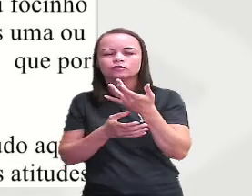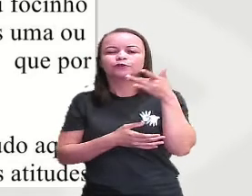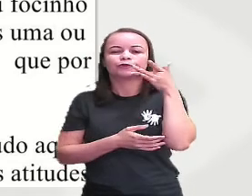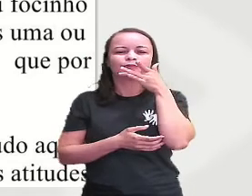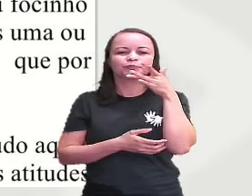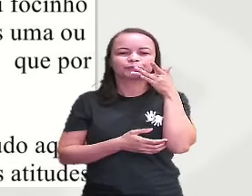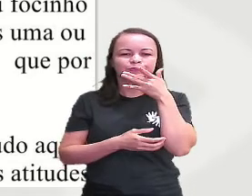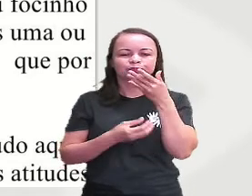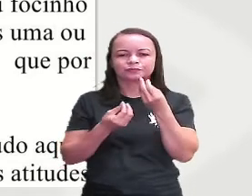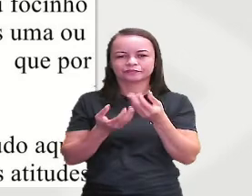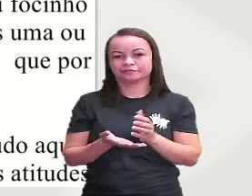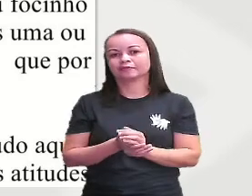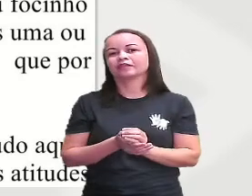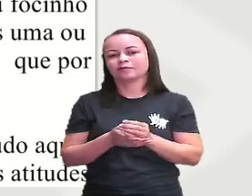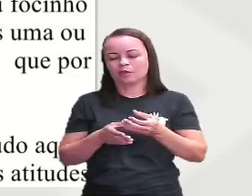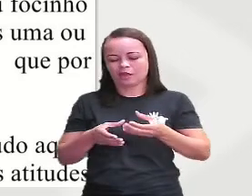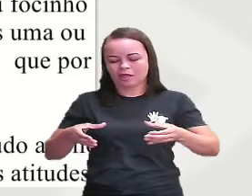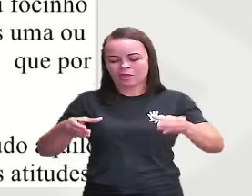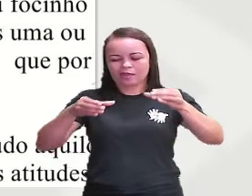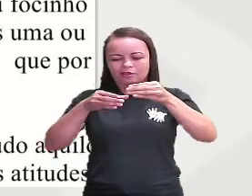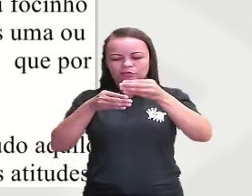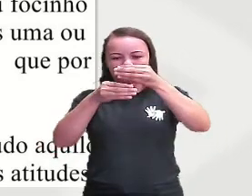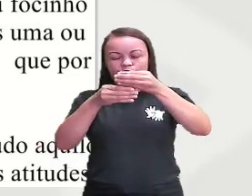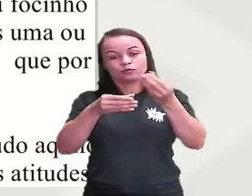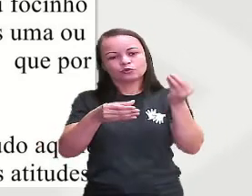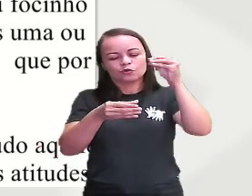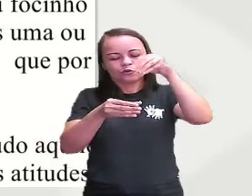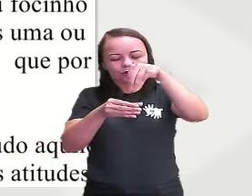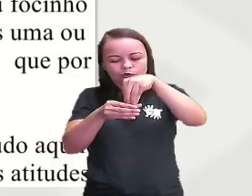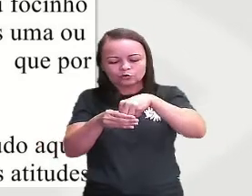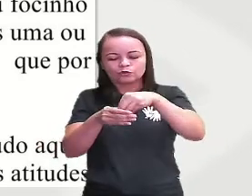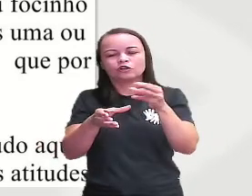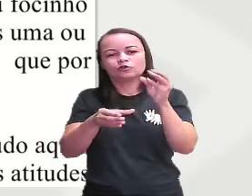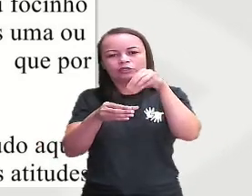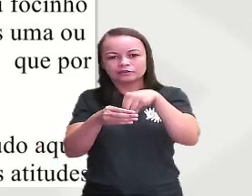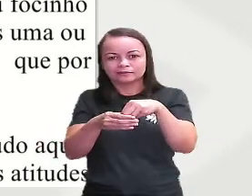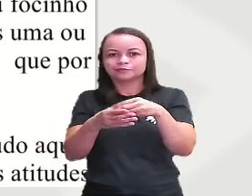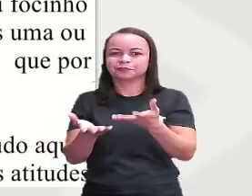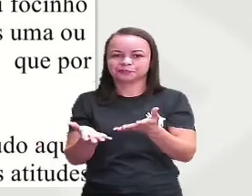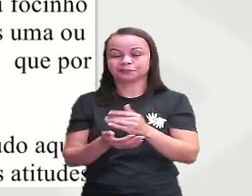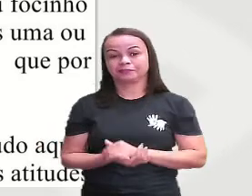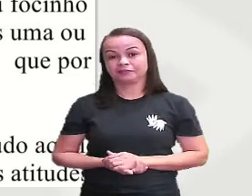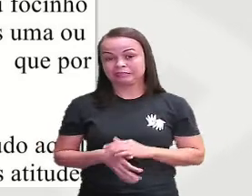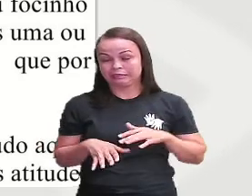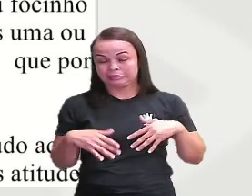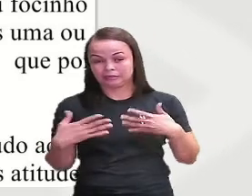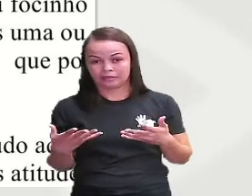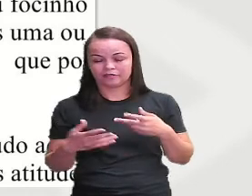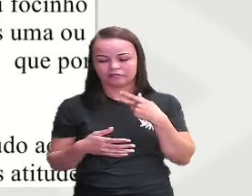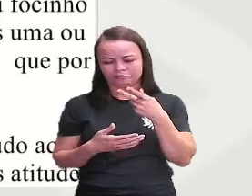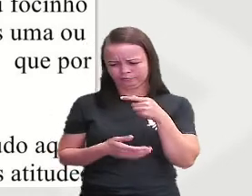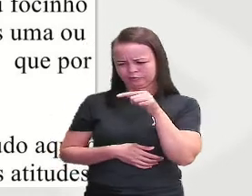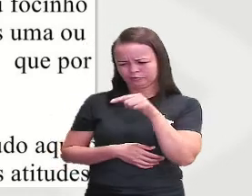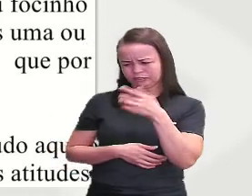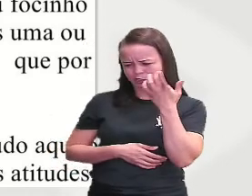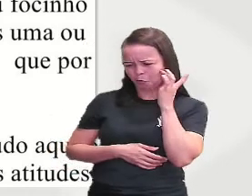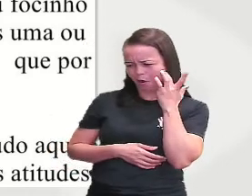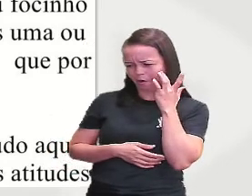deliciosa!" Enfiando o bico comprido lá pelo gargalo do jarro. Aí ela ainda falou assim: "Você não